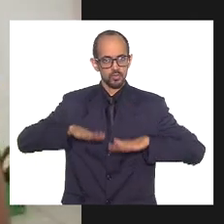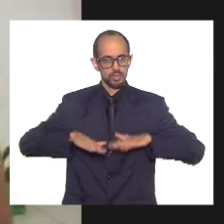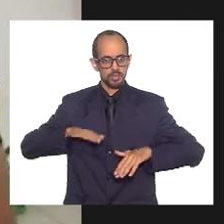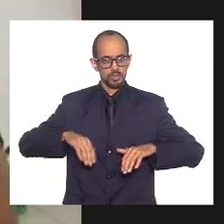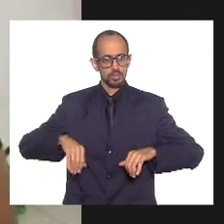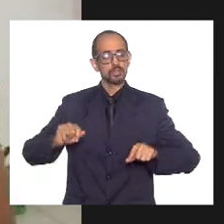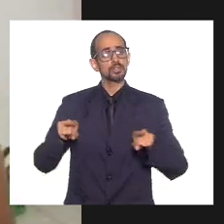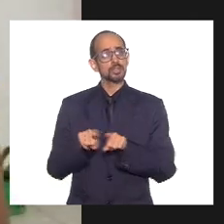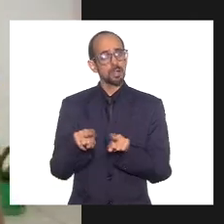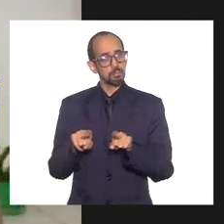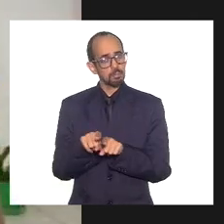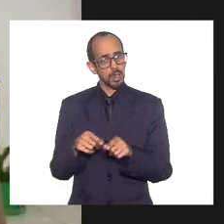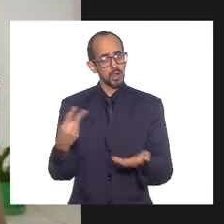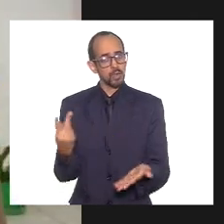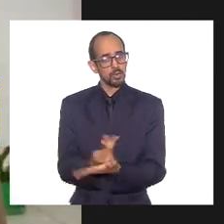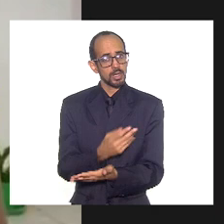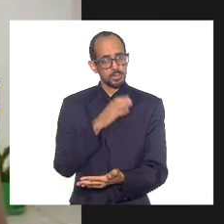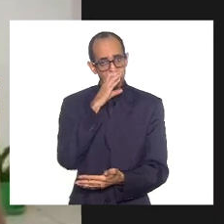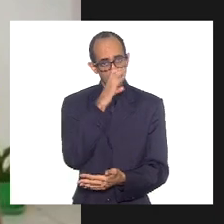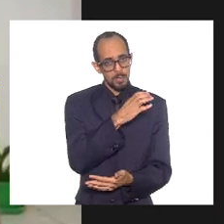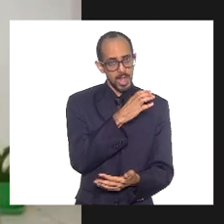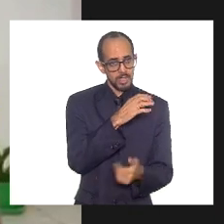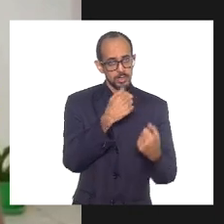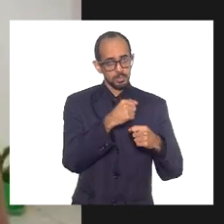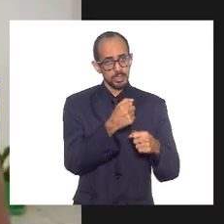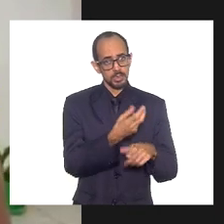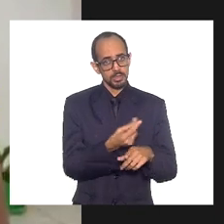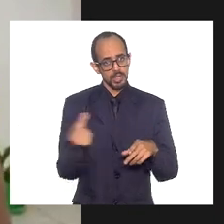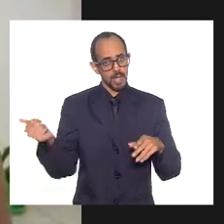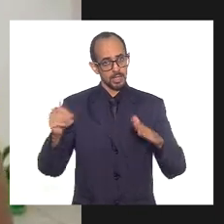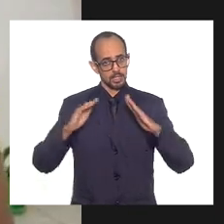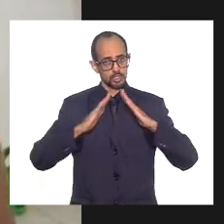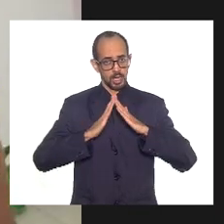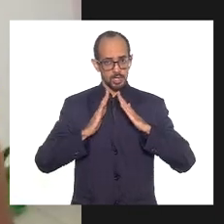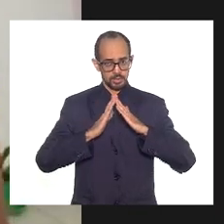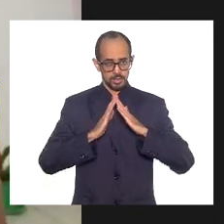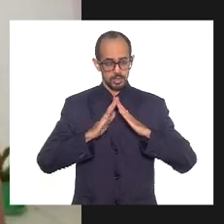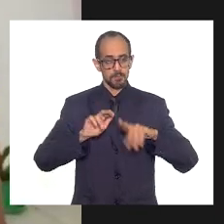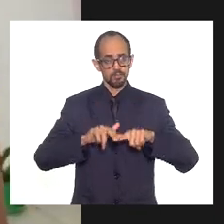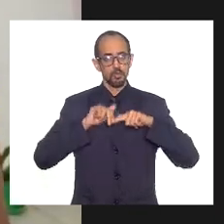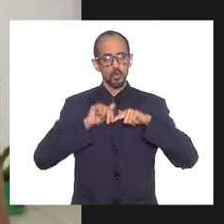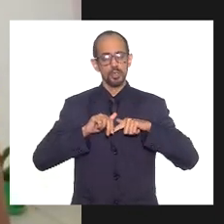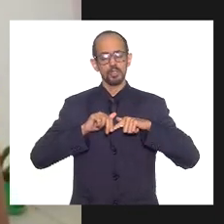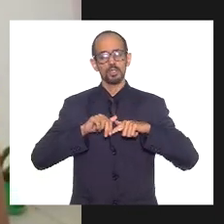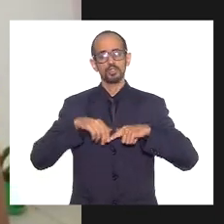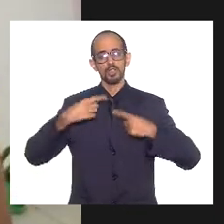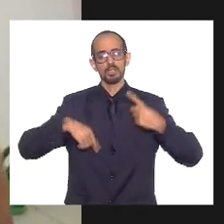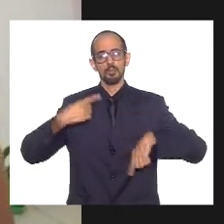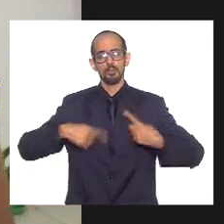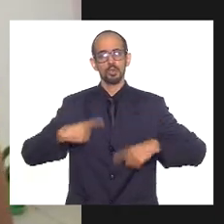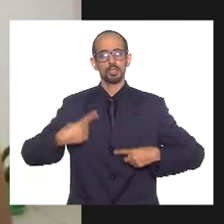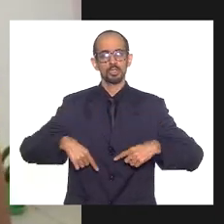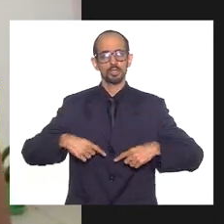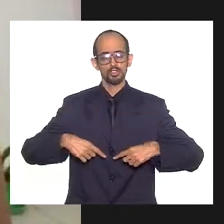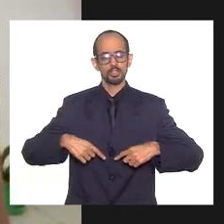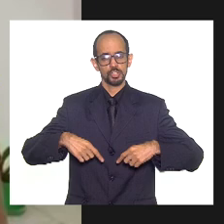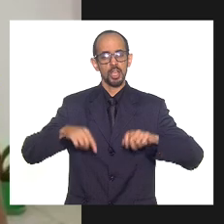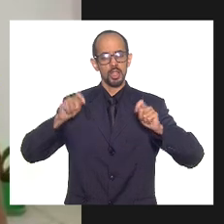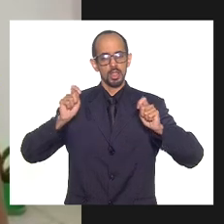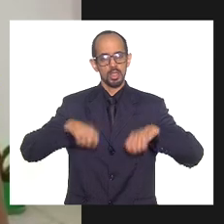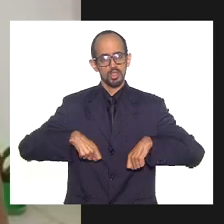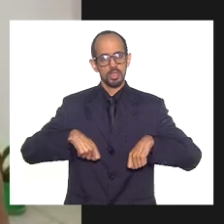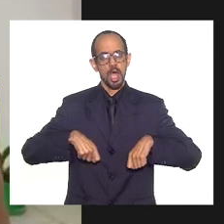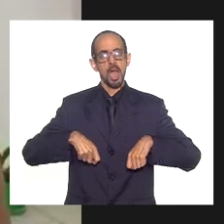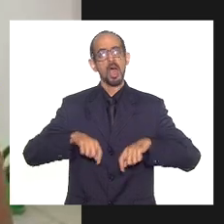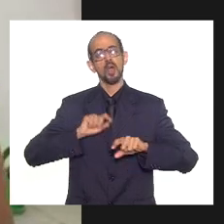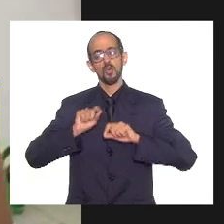sofrem ameaças e precisam sair de suas casas. Então, portanto, essa política extensiva pode sim